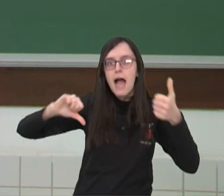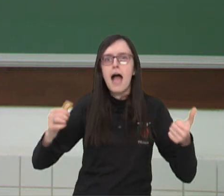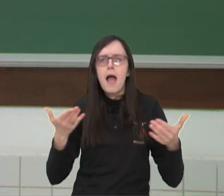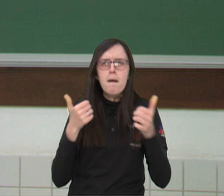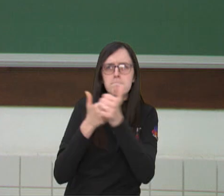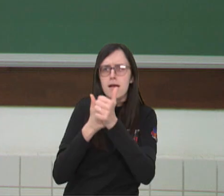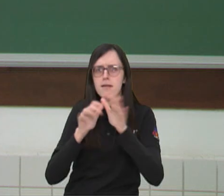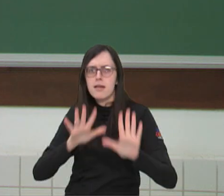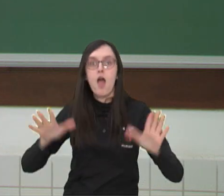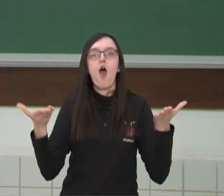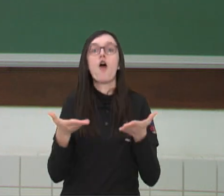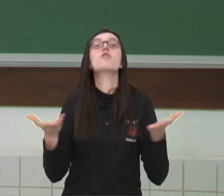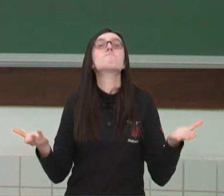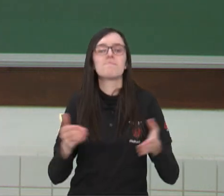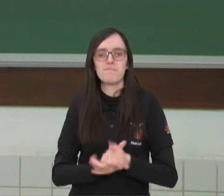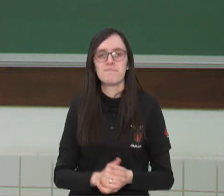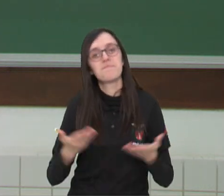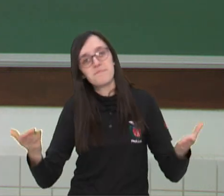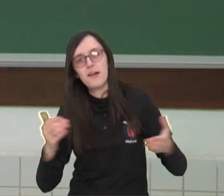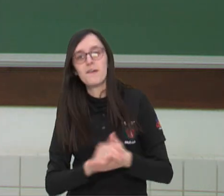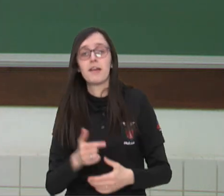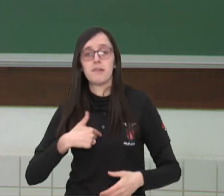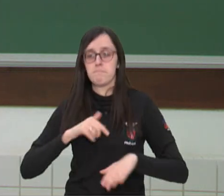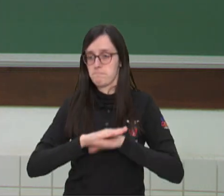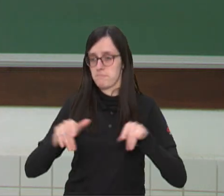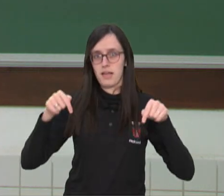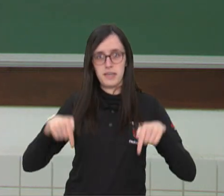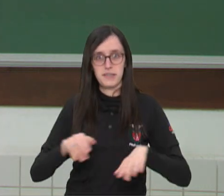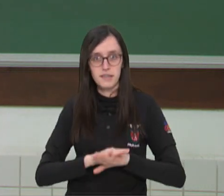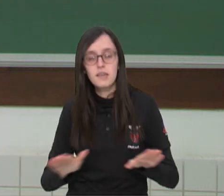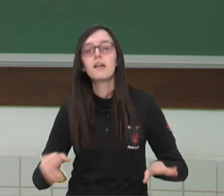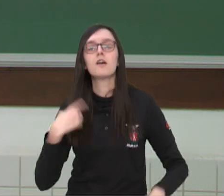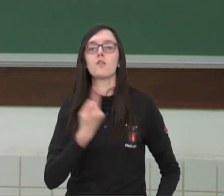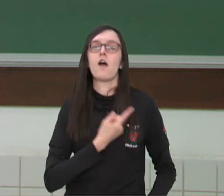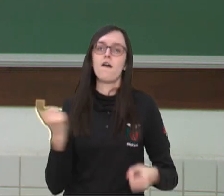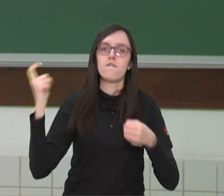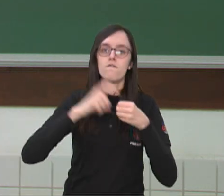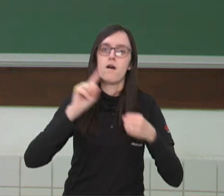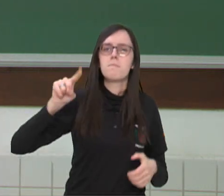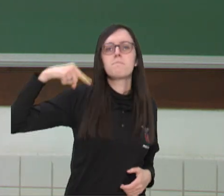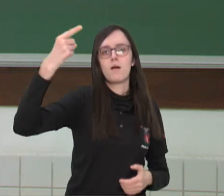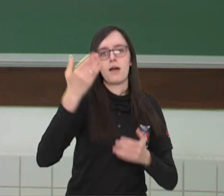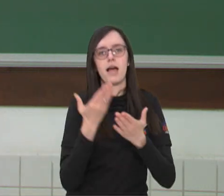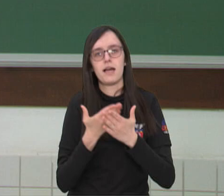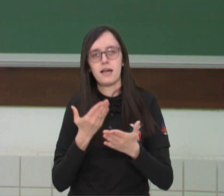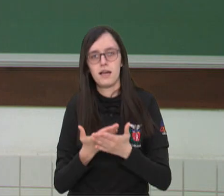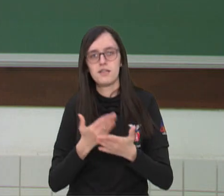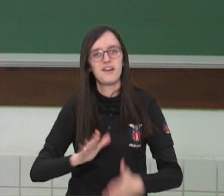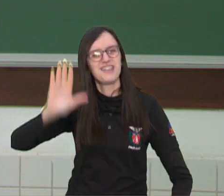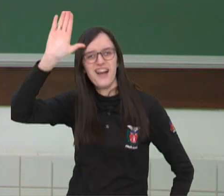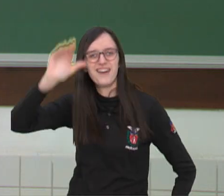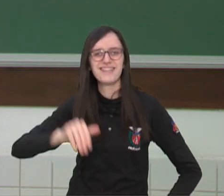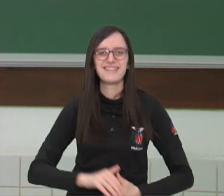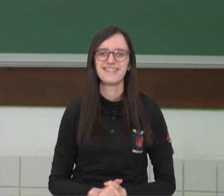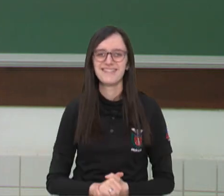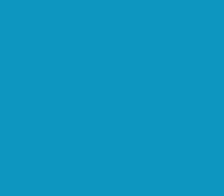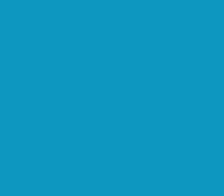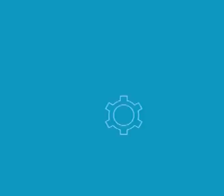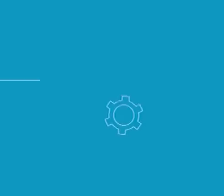muito próximo do que ele é hoje. Galera, eu vou ficando por aqui. A gente volta então na nossa próxima aula. Tchau!